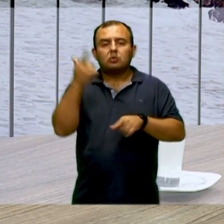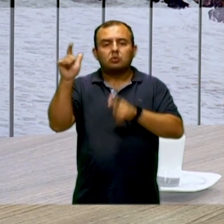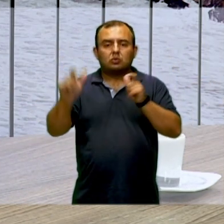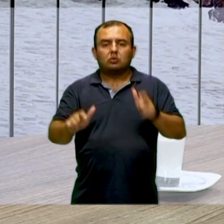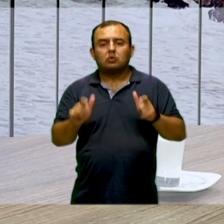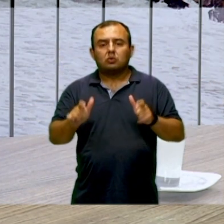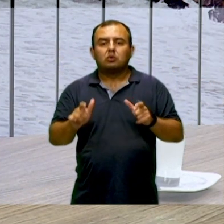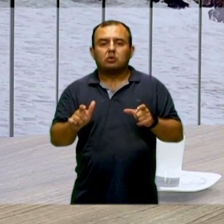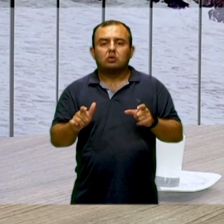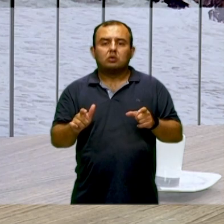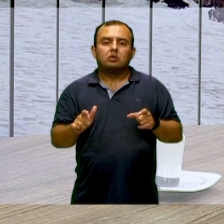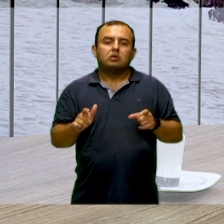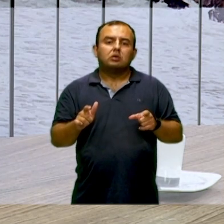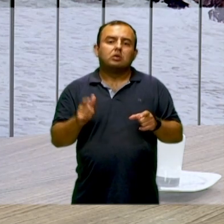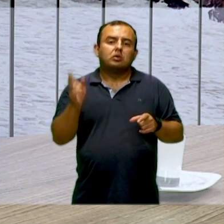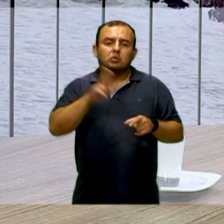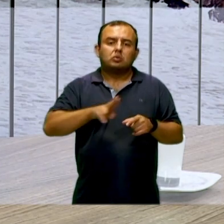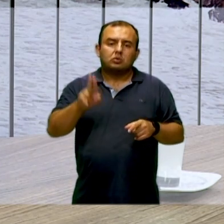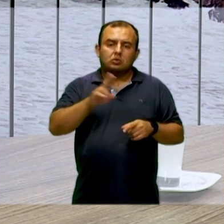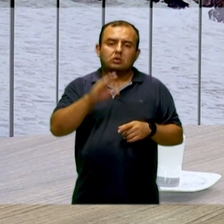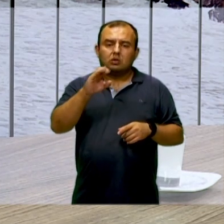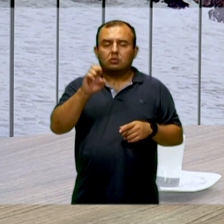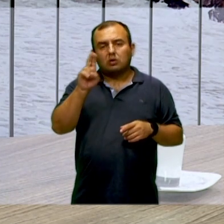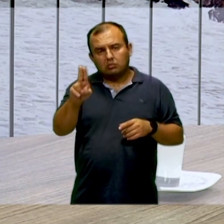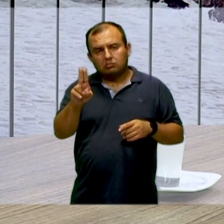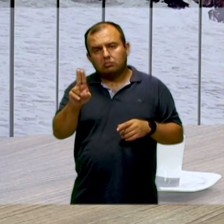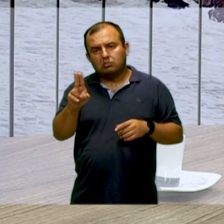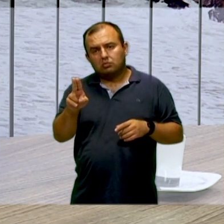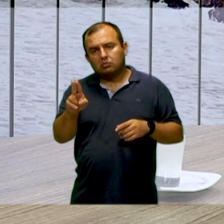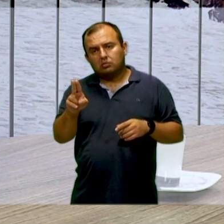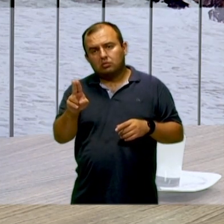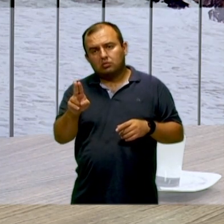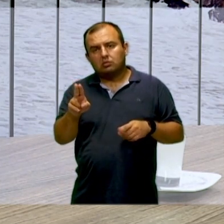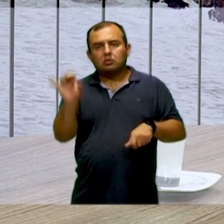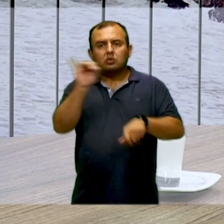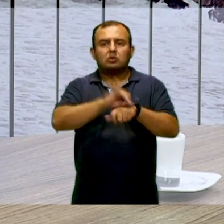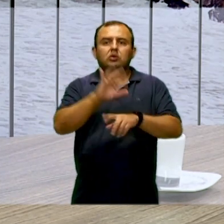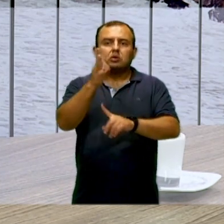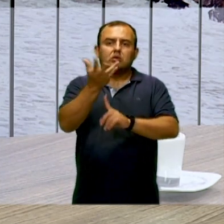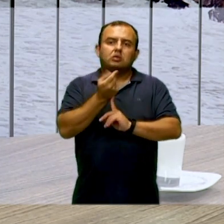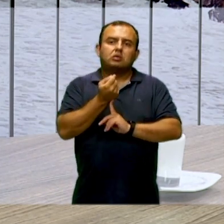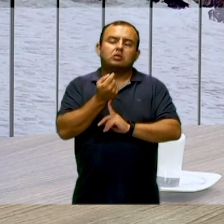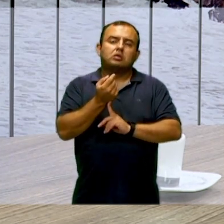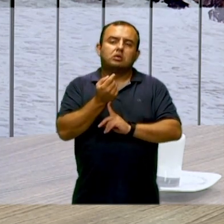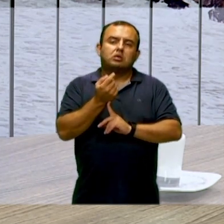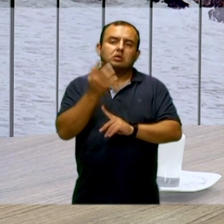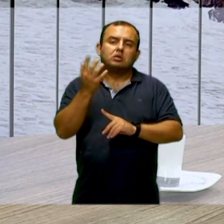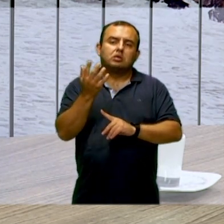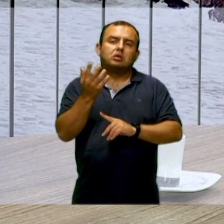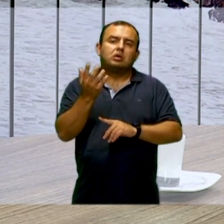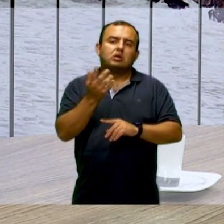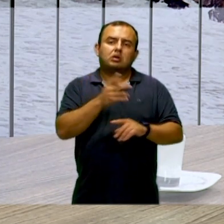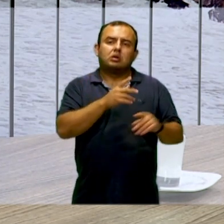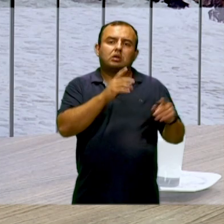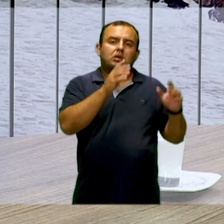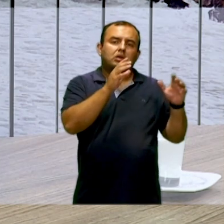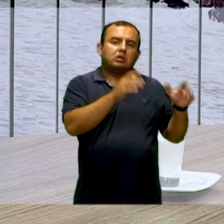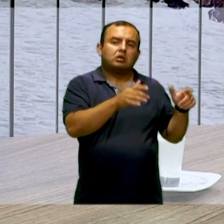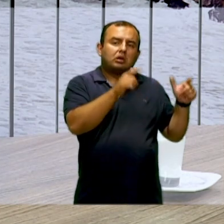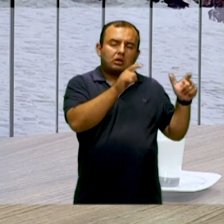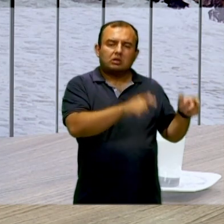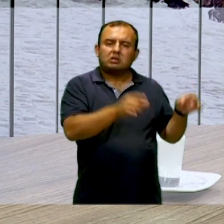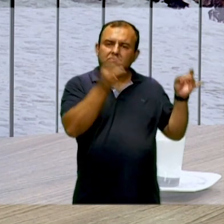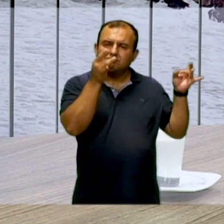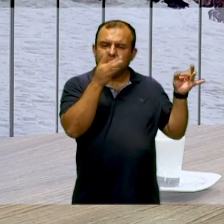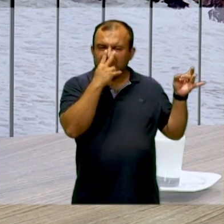que a gente tem aqui que faz pouco uso, que é o CEL, né? O Centro de Artes lá do Cidade Nova, que está totalmente esquecido,